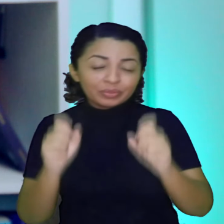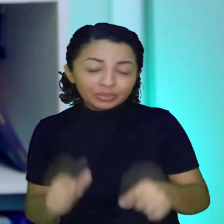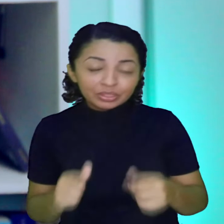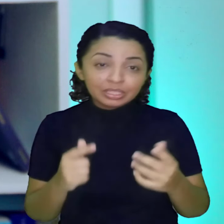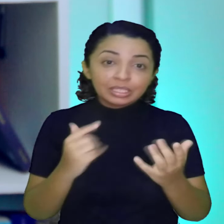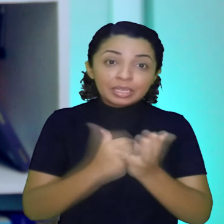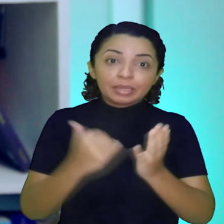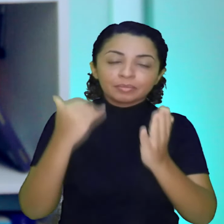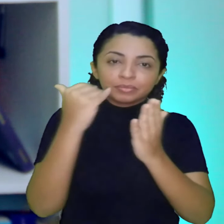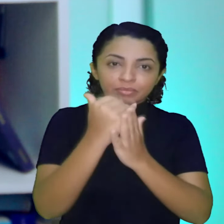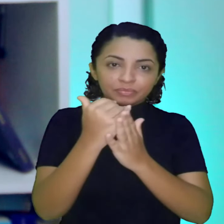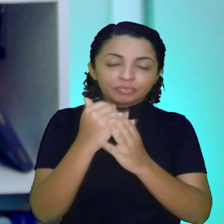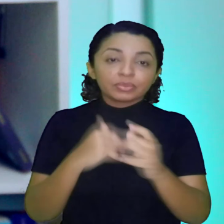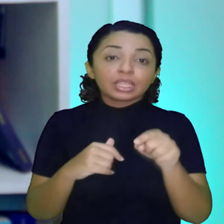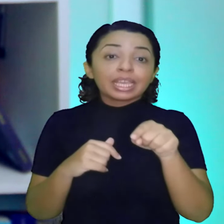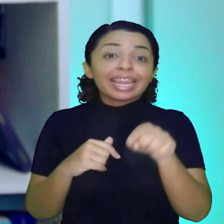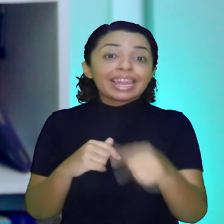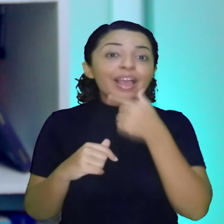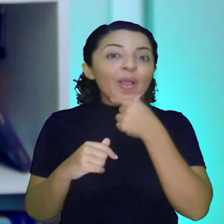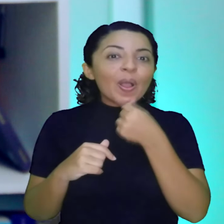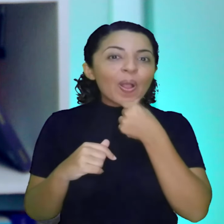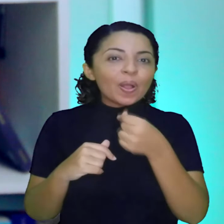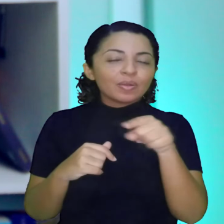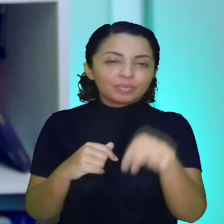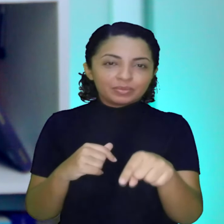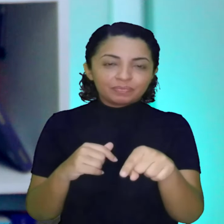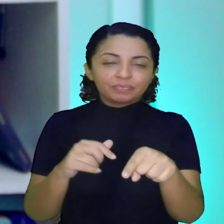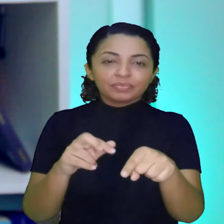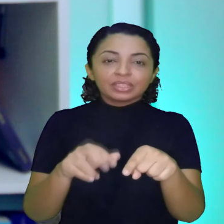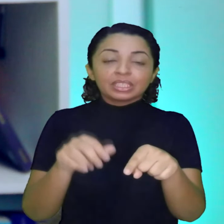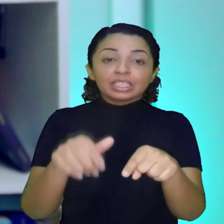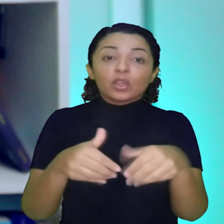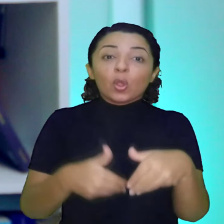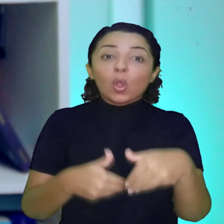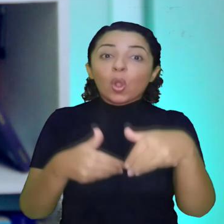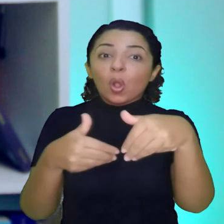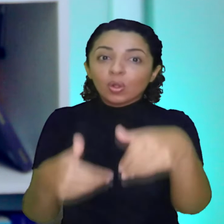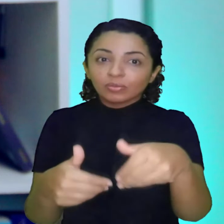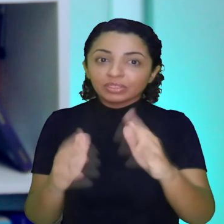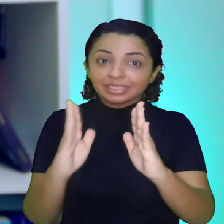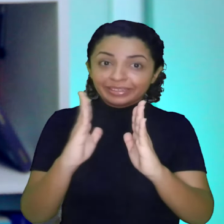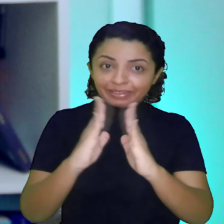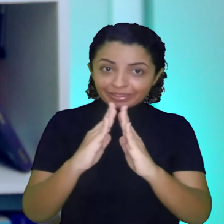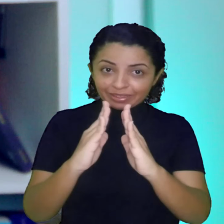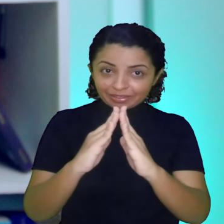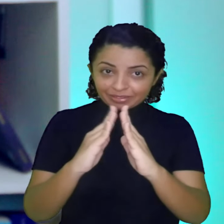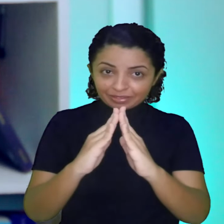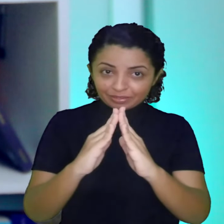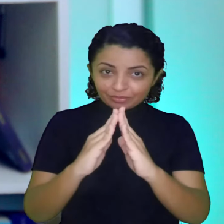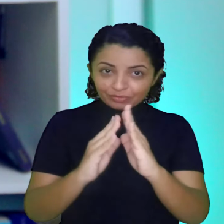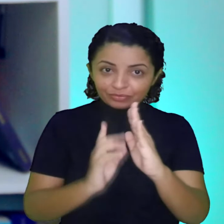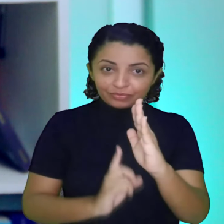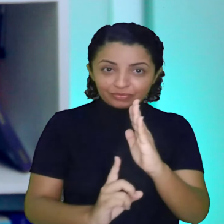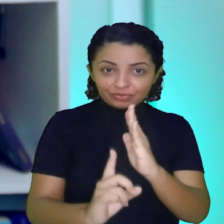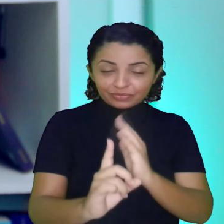Rebecca, que é a atual esposa do Eric, convida a Ed a viver na casa deles. Ela considera que